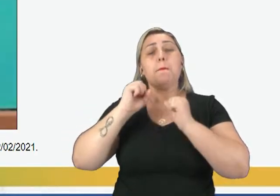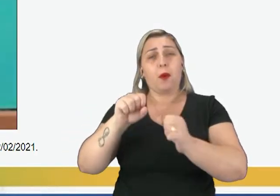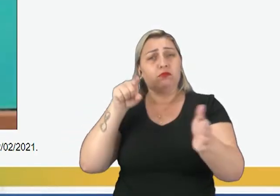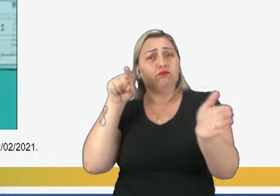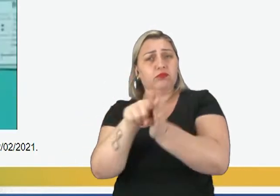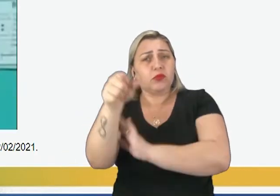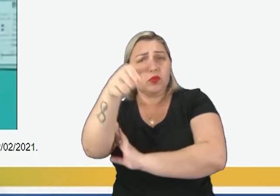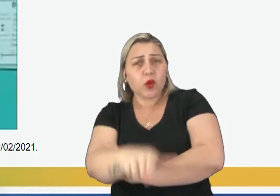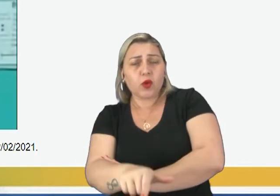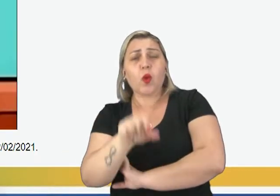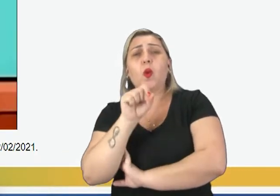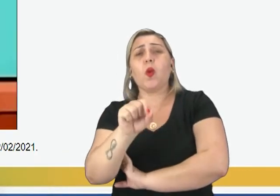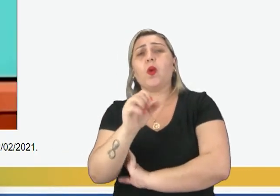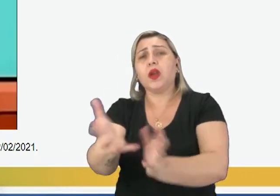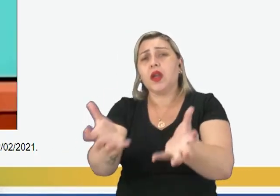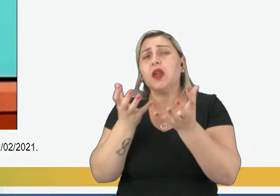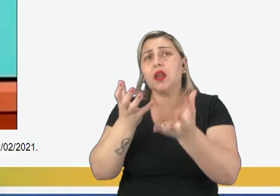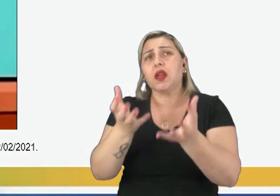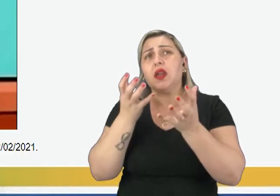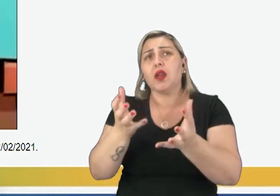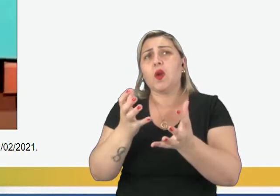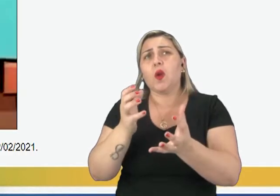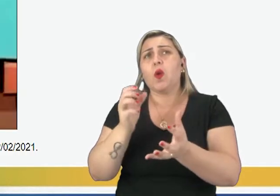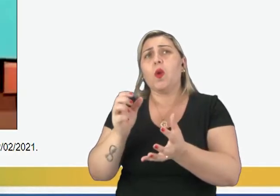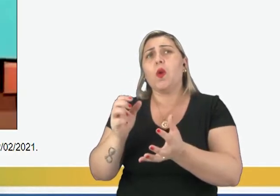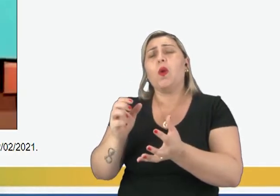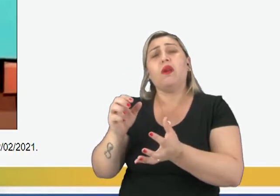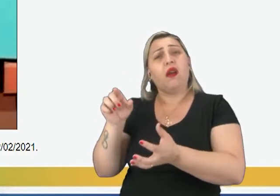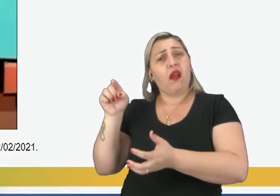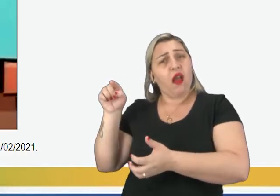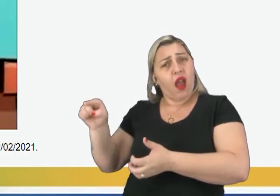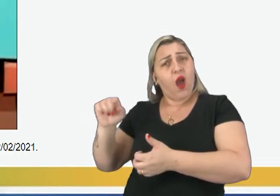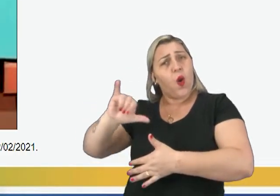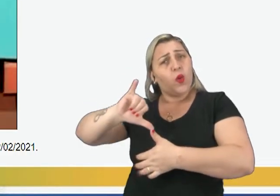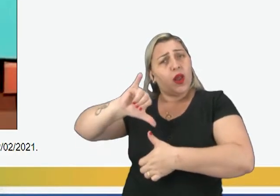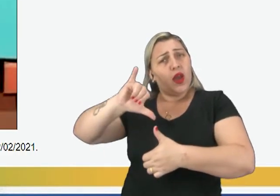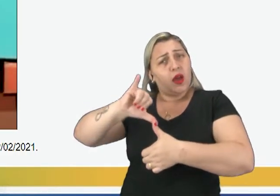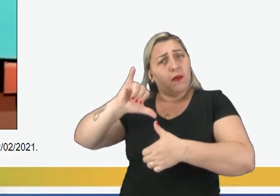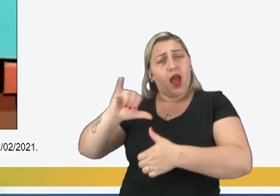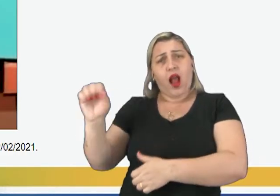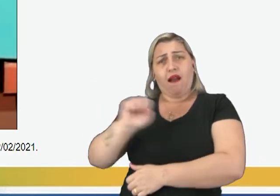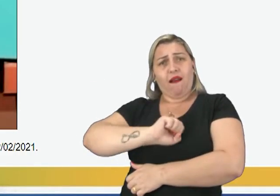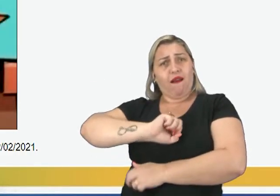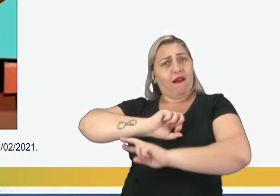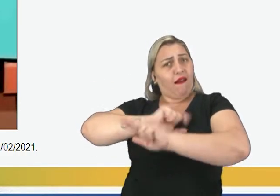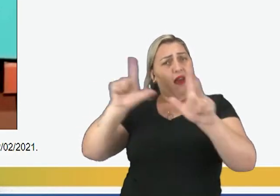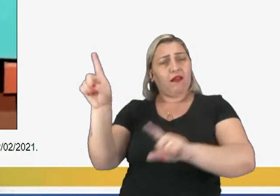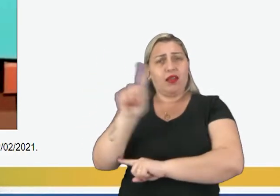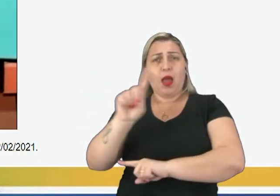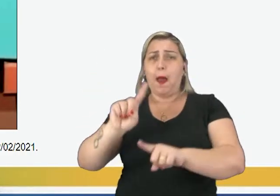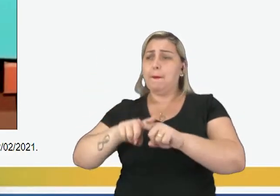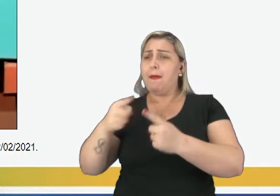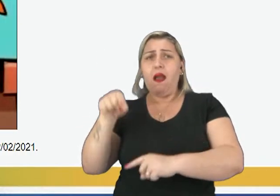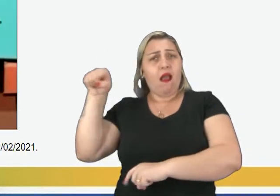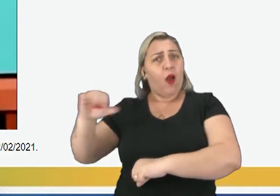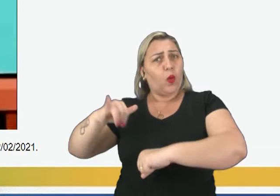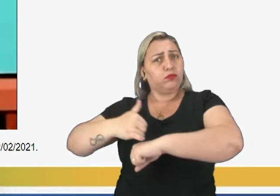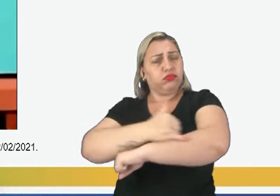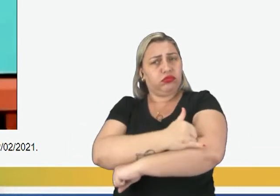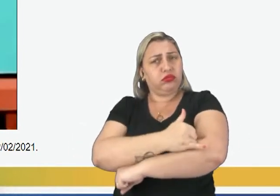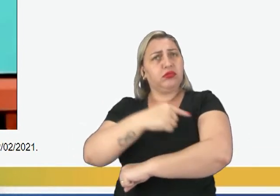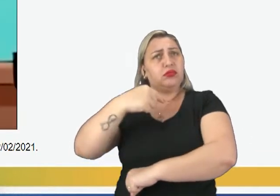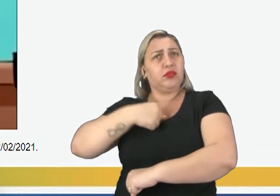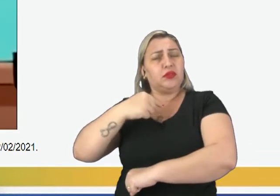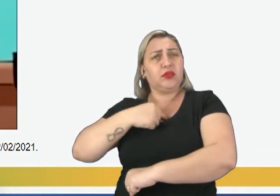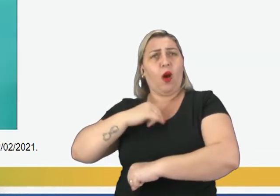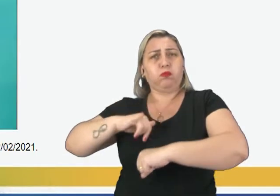outra pergunta? O que quer saber agora? Hugo é um lipídio? É claro que não. Mas ele é tão gordinho. Eu não sou gordo, eu sou um